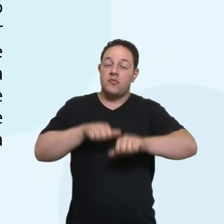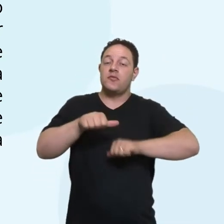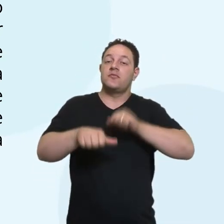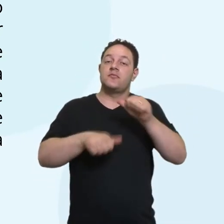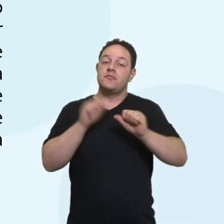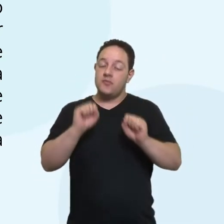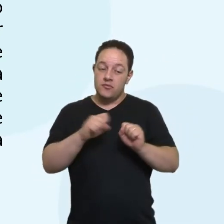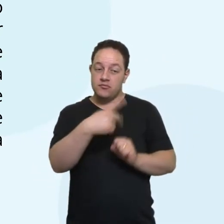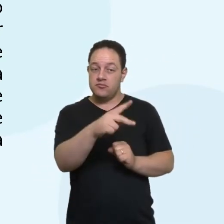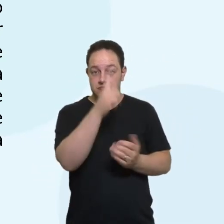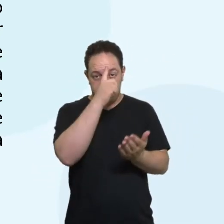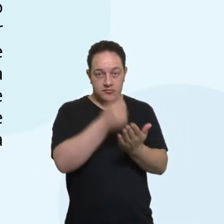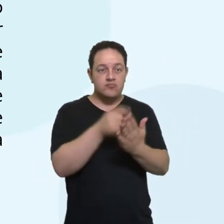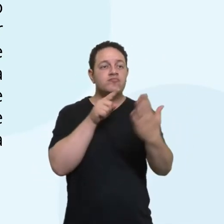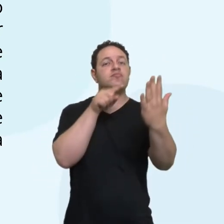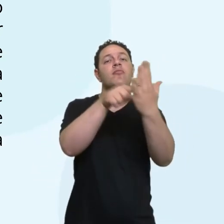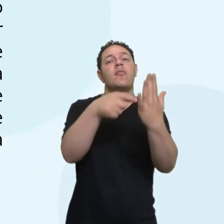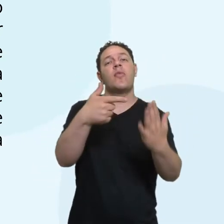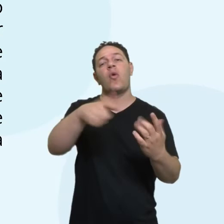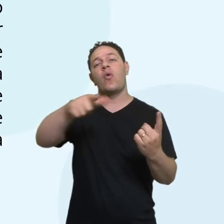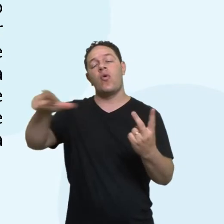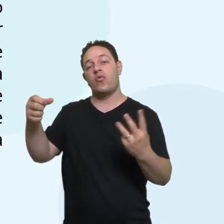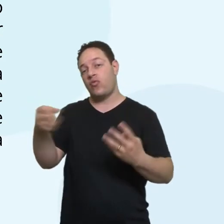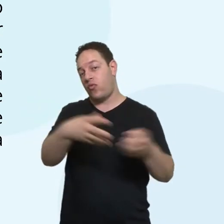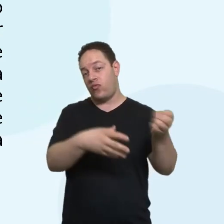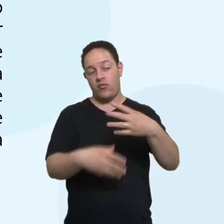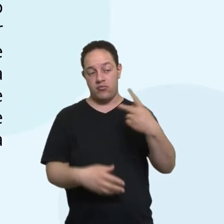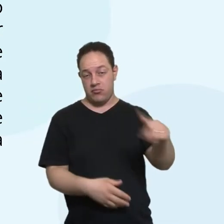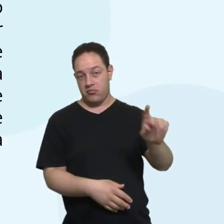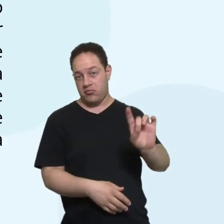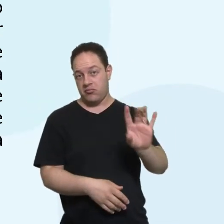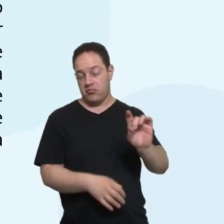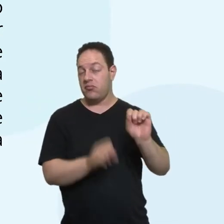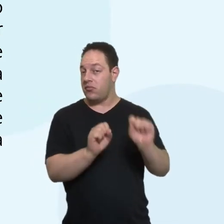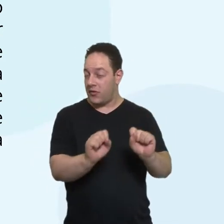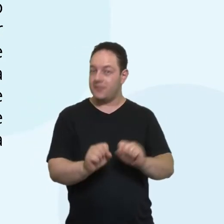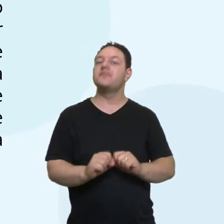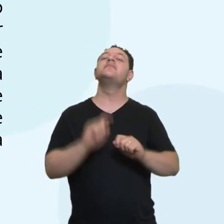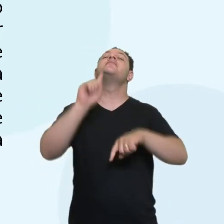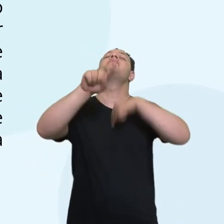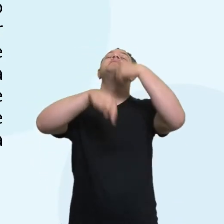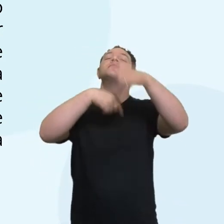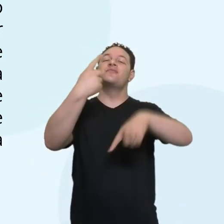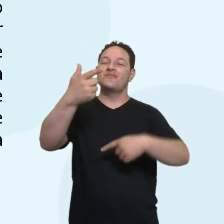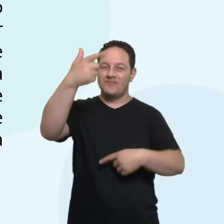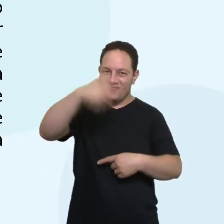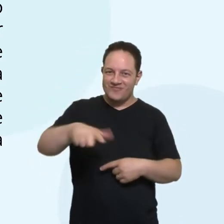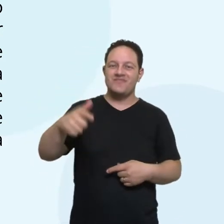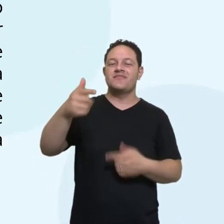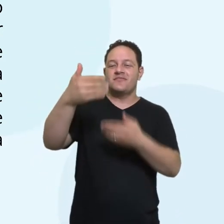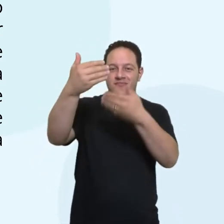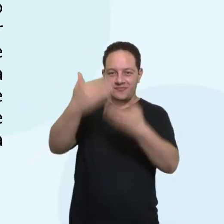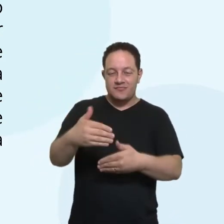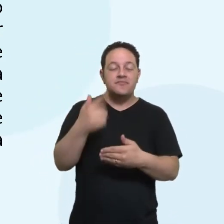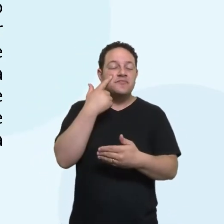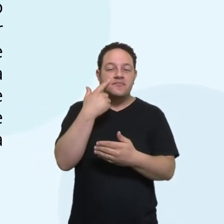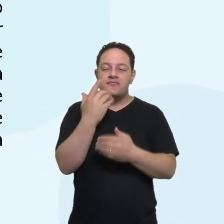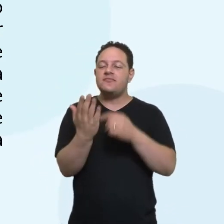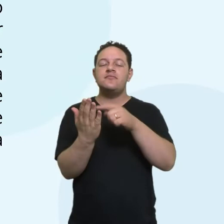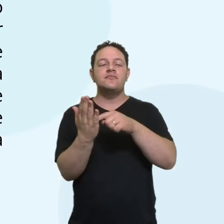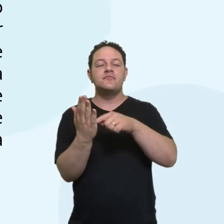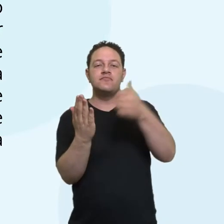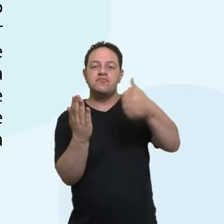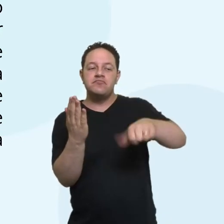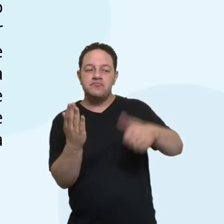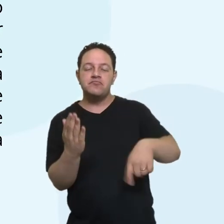estabelecer para si novas metas assim em uma nova aplicação da autoavaliação socioemocional O